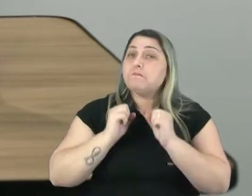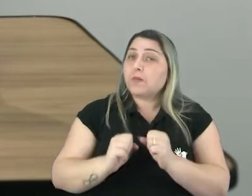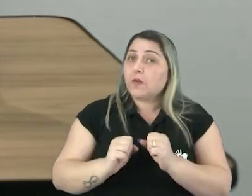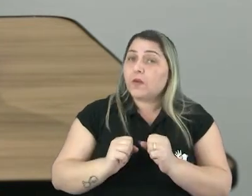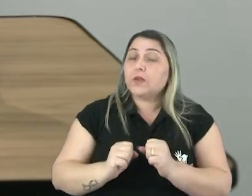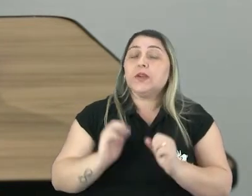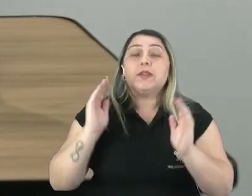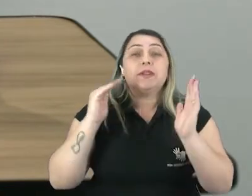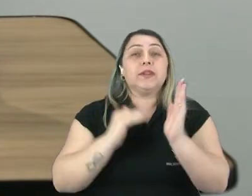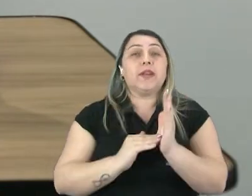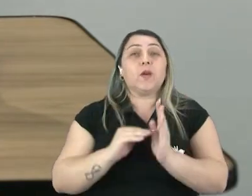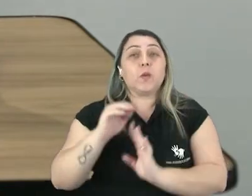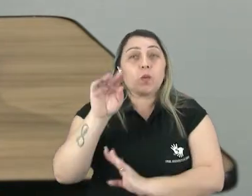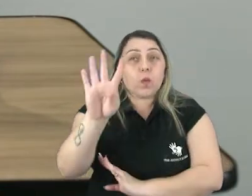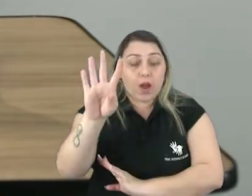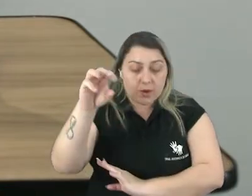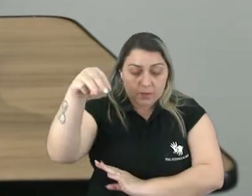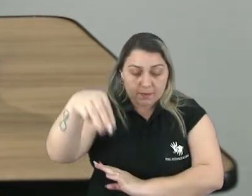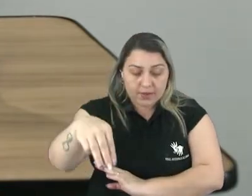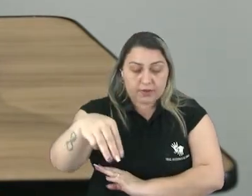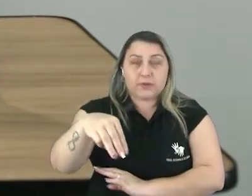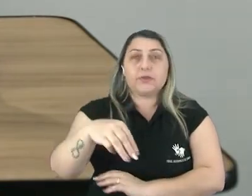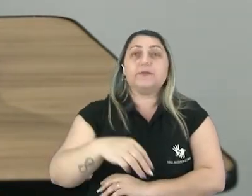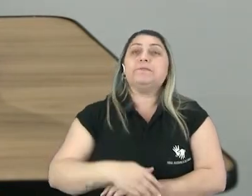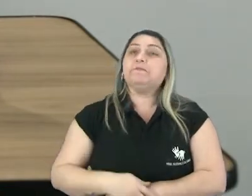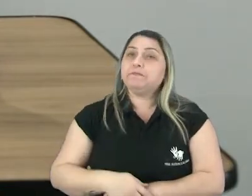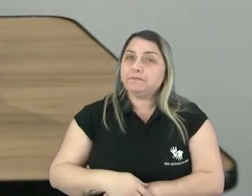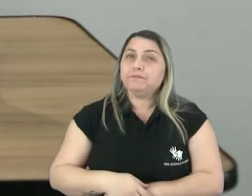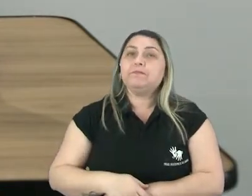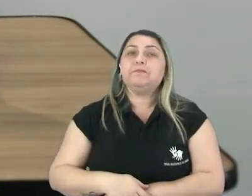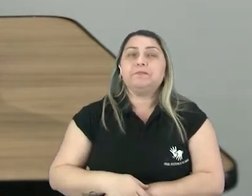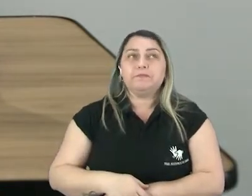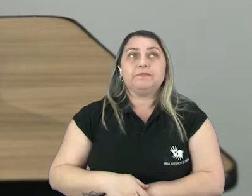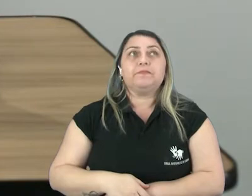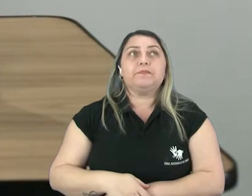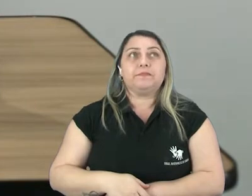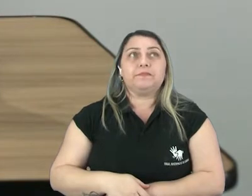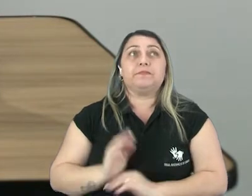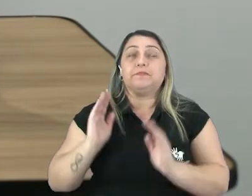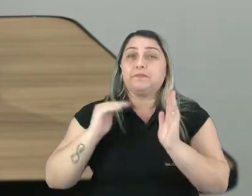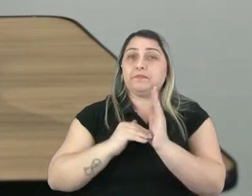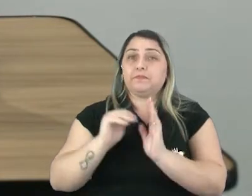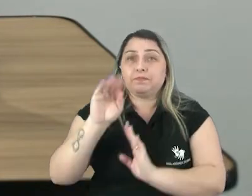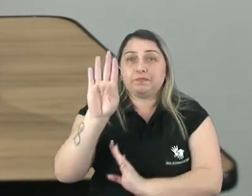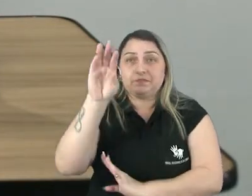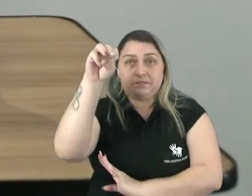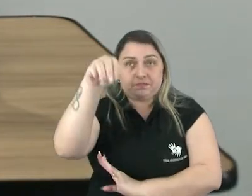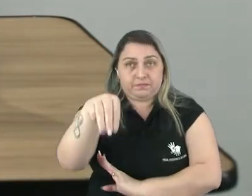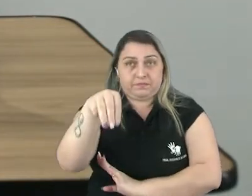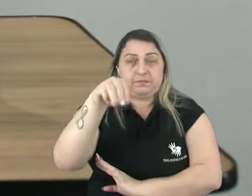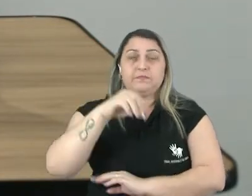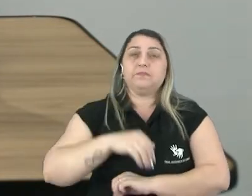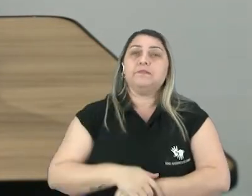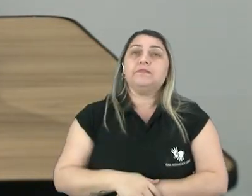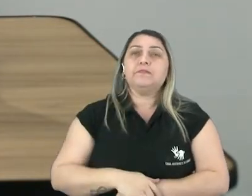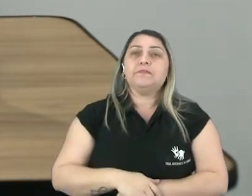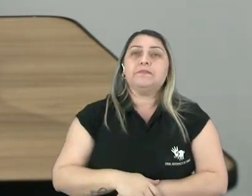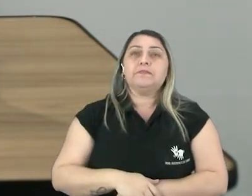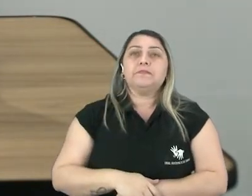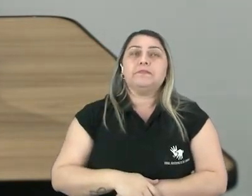pode atingir até 4 metros, isso mesmo, até 4